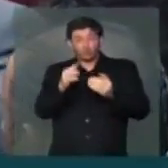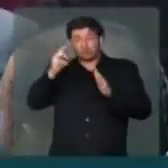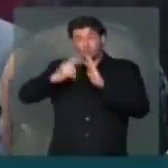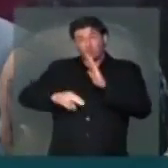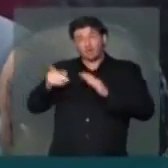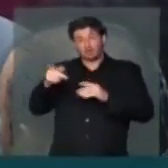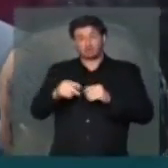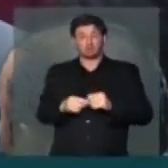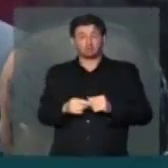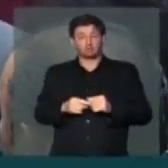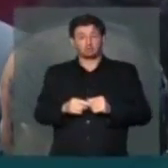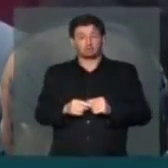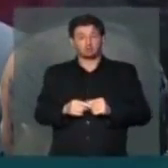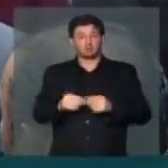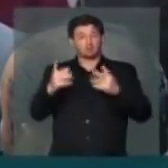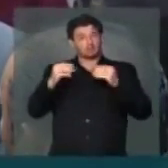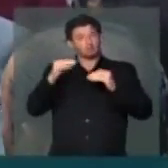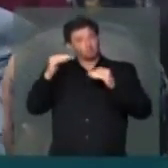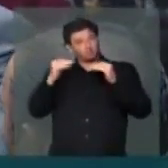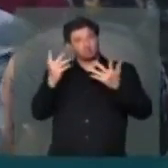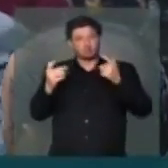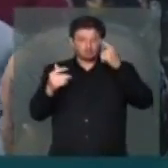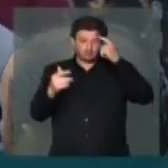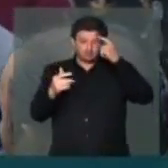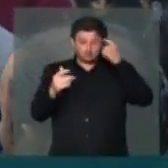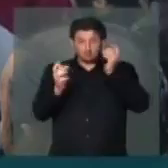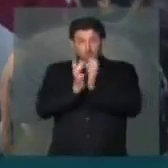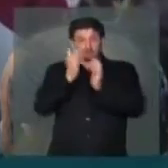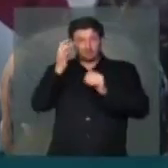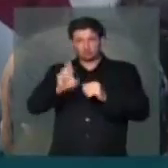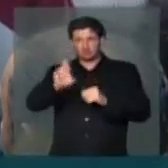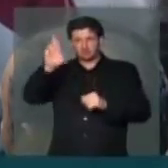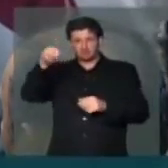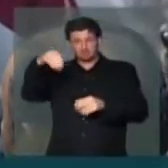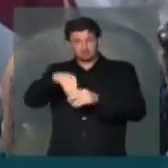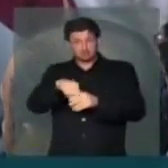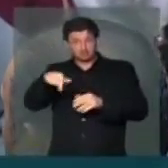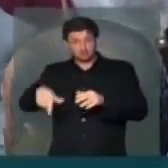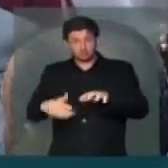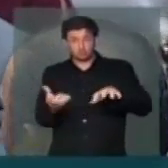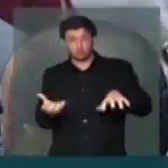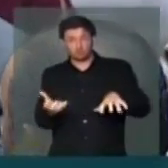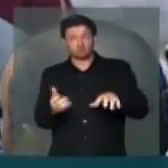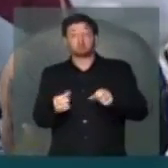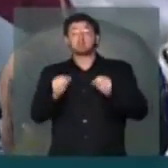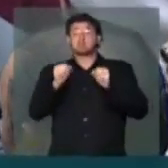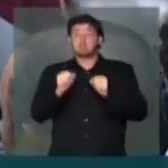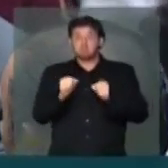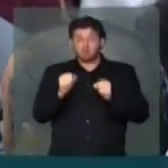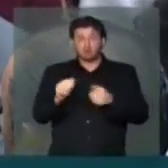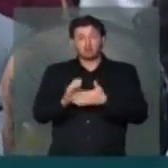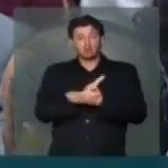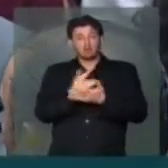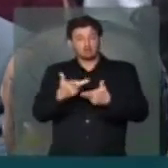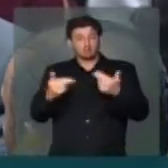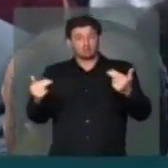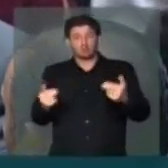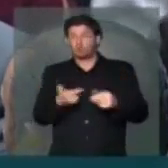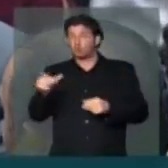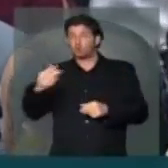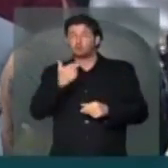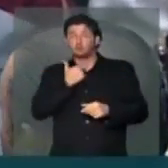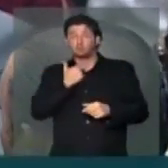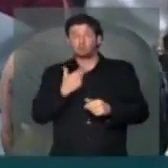relator é bastante moderada. Partido com representação no Congresso Nacional pode algumas coisas que outros